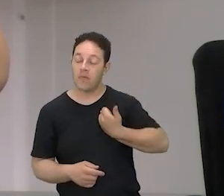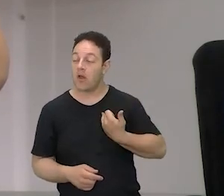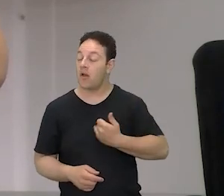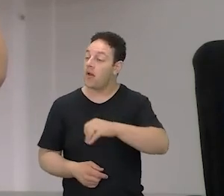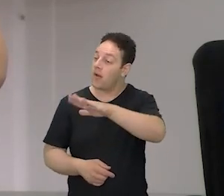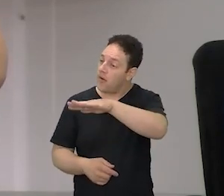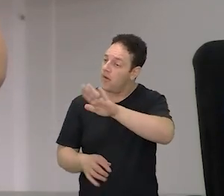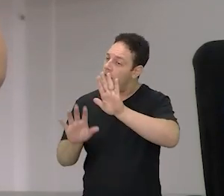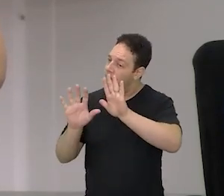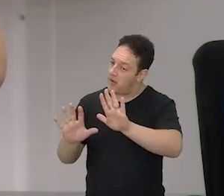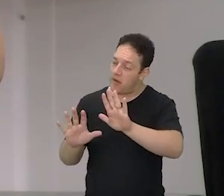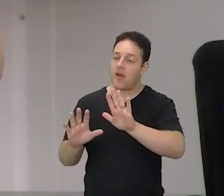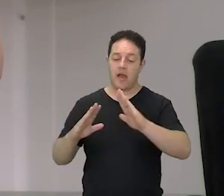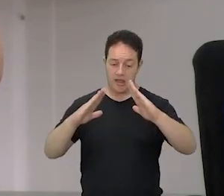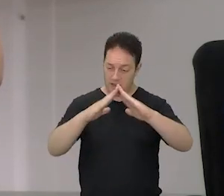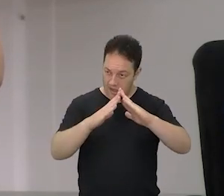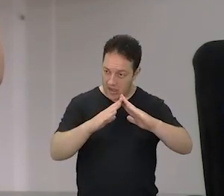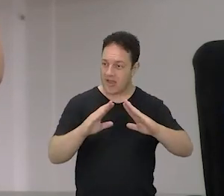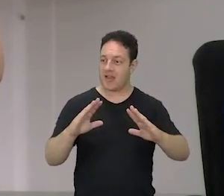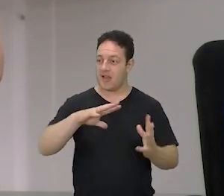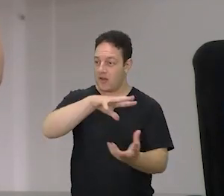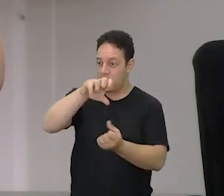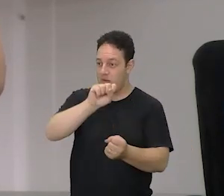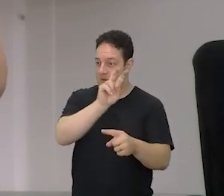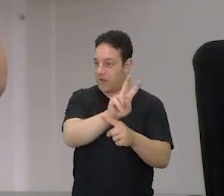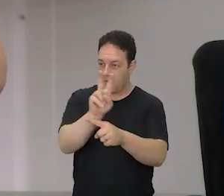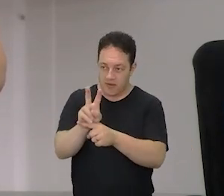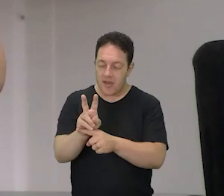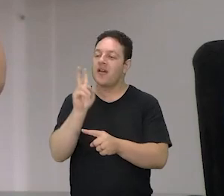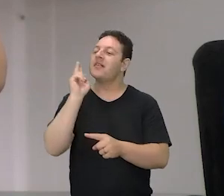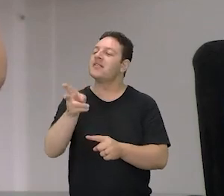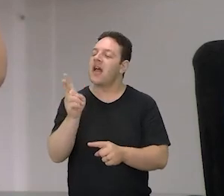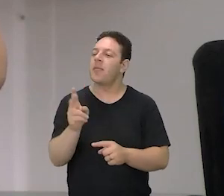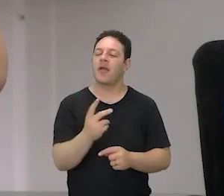que estamos fazendo na Casa Sustentável é em escala